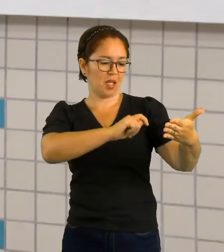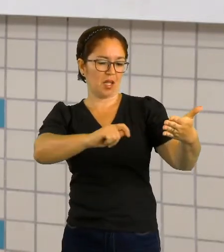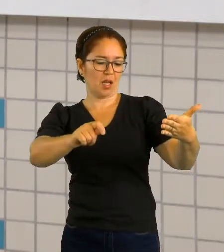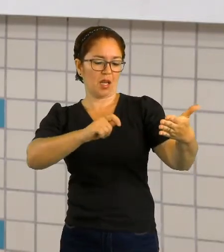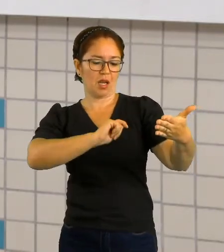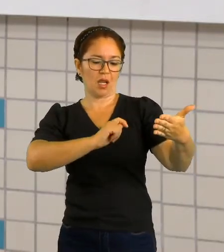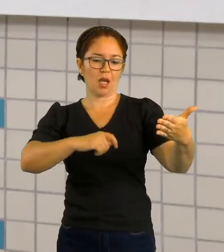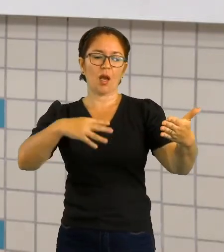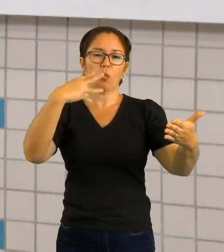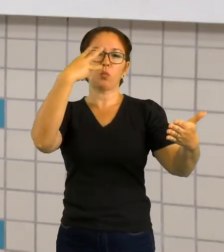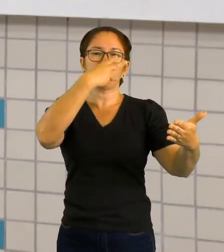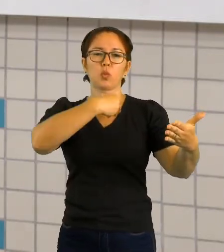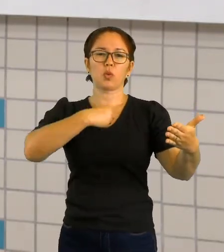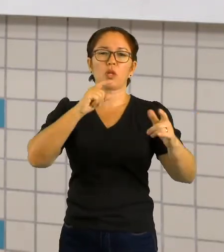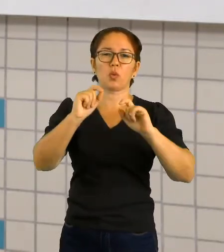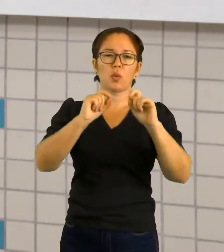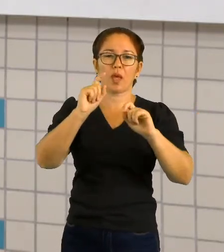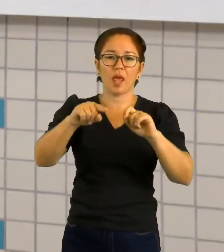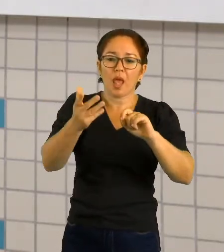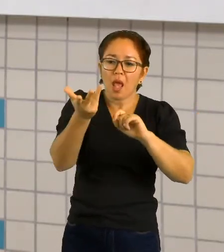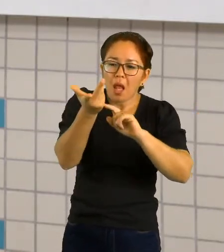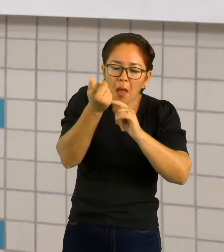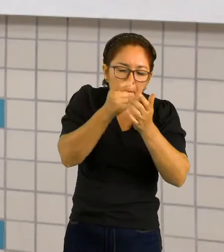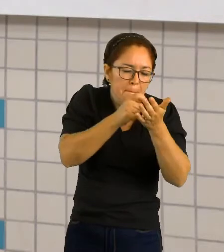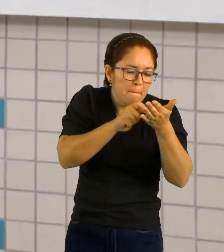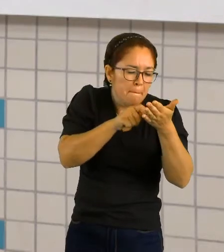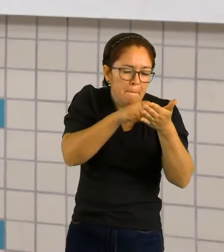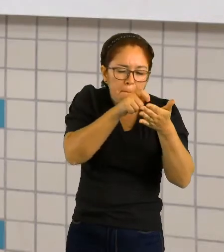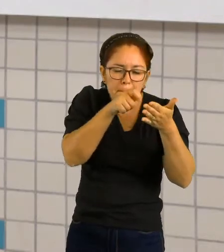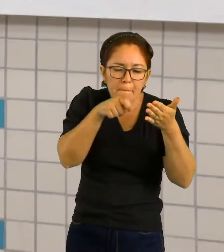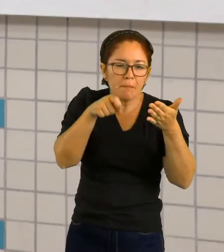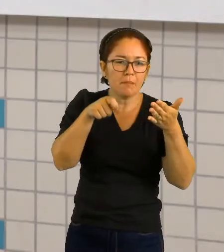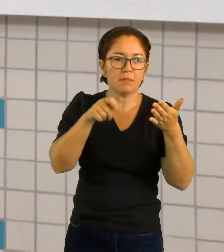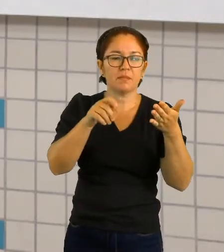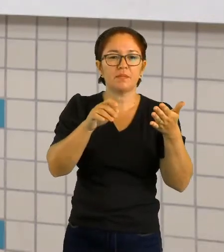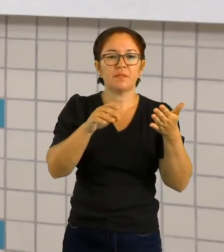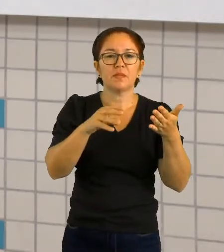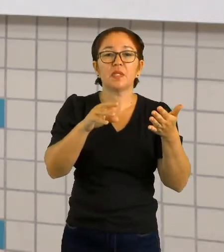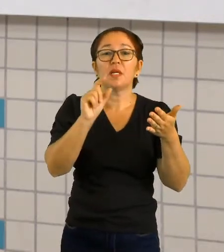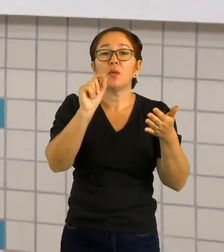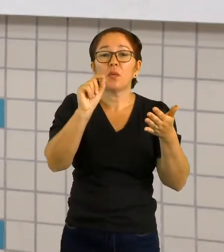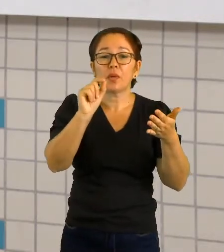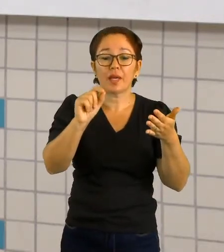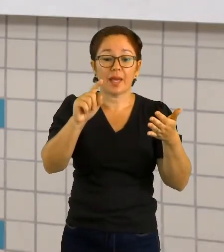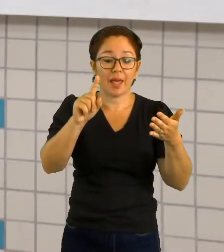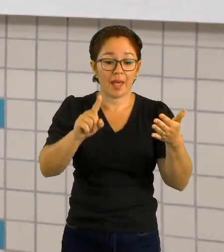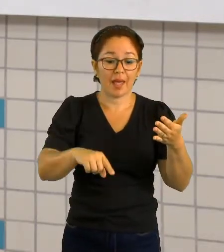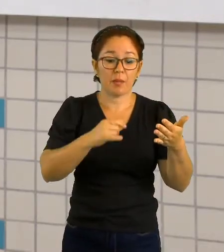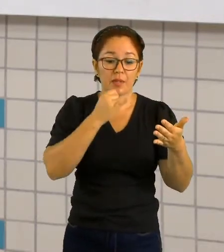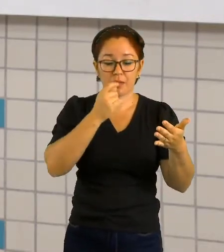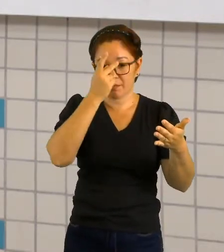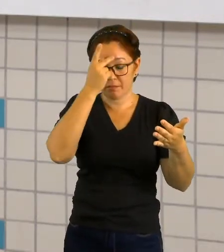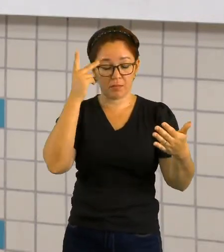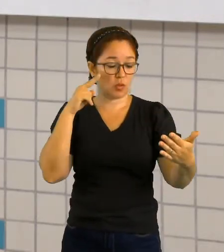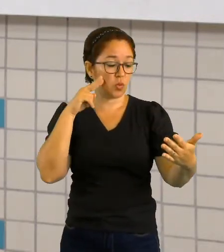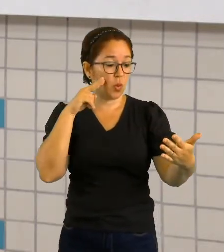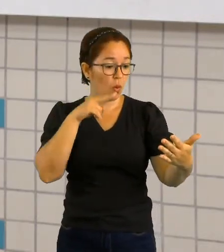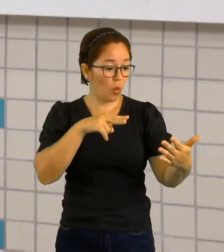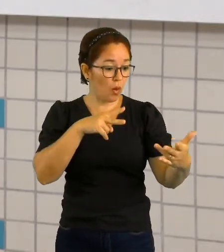ser bonita, ela tem que ser legível. Quando um professor pega o teu caderno, ele tem que conseguir ler o que está